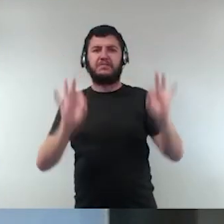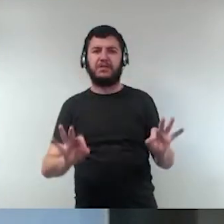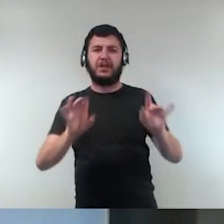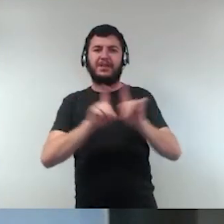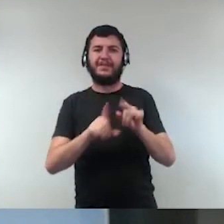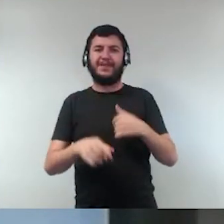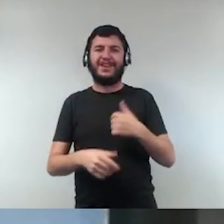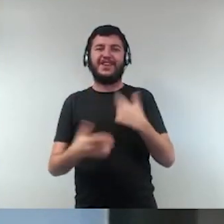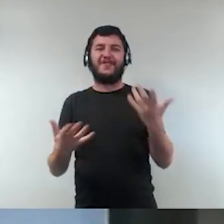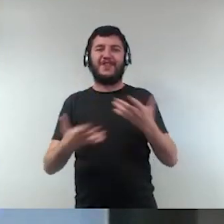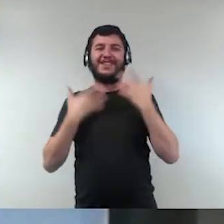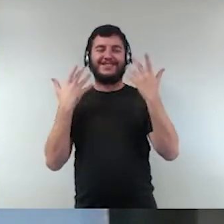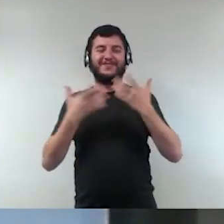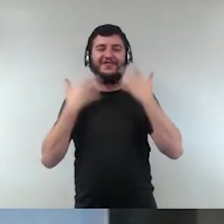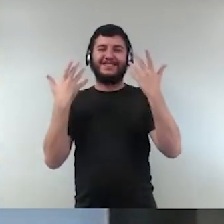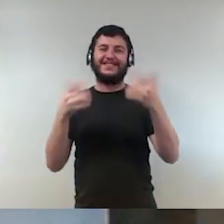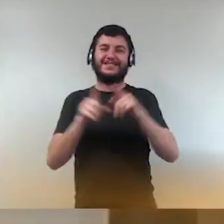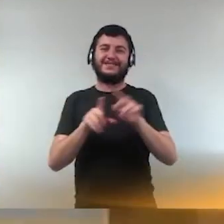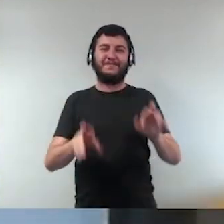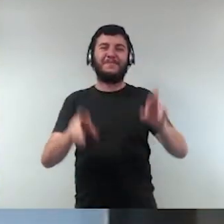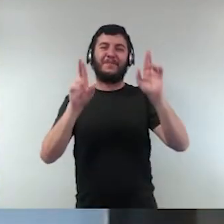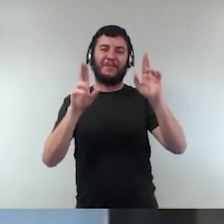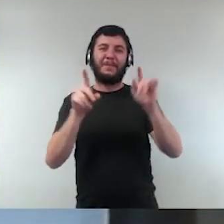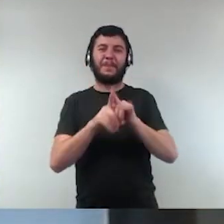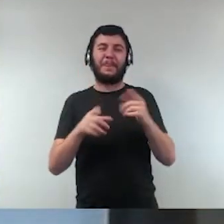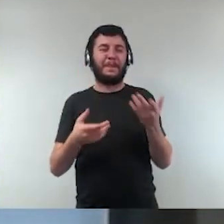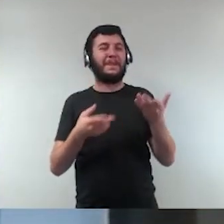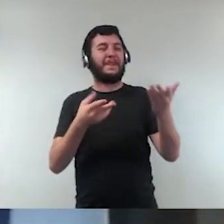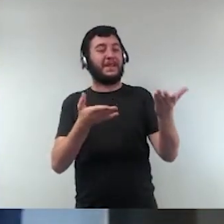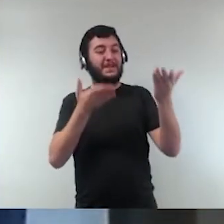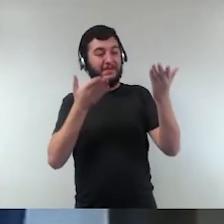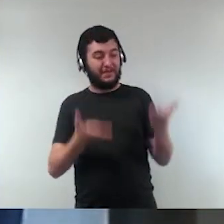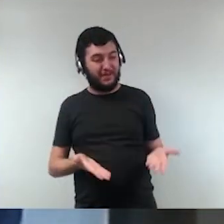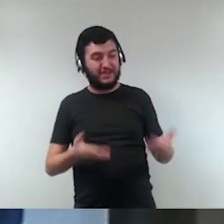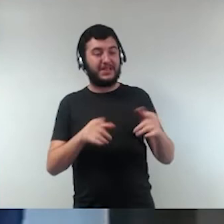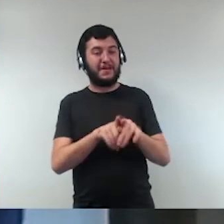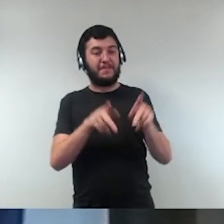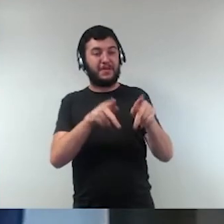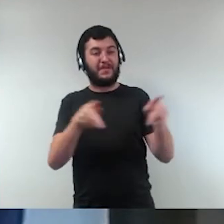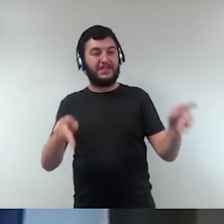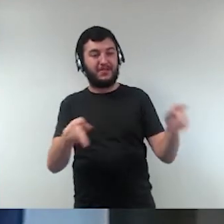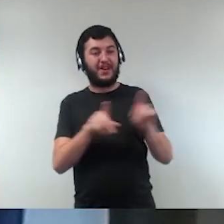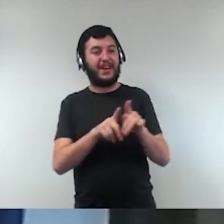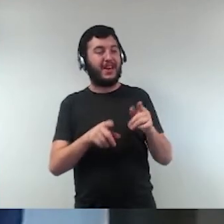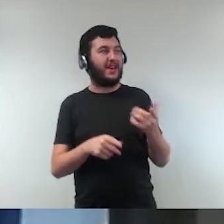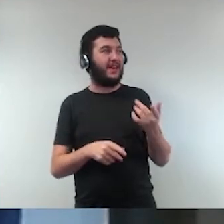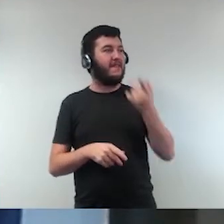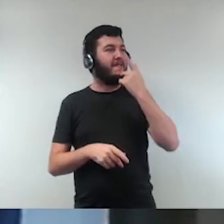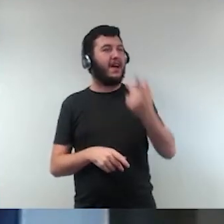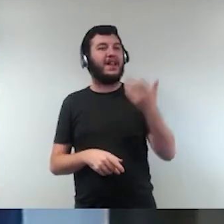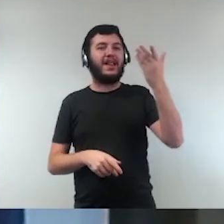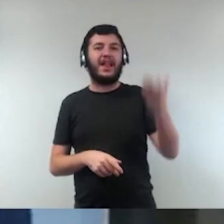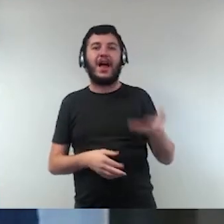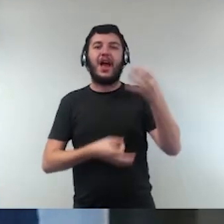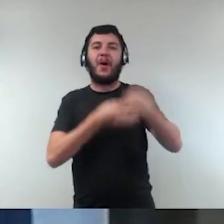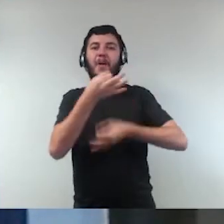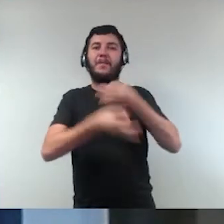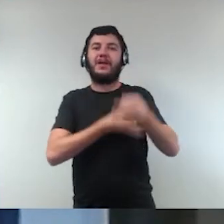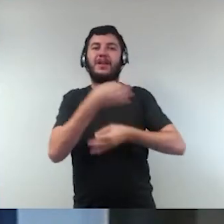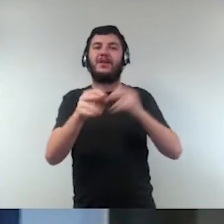muito contente e esperançoso de escutar do professor essa posição de